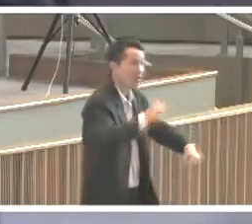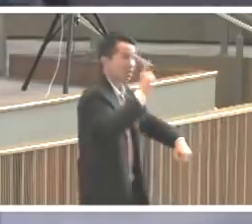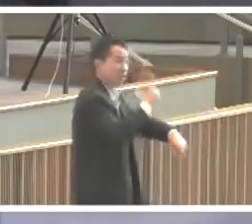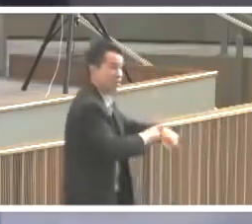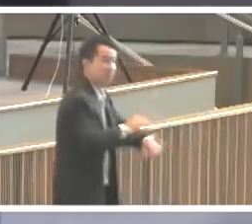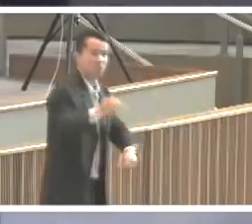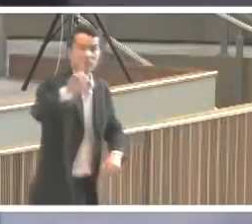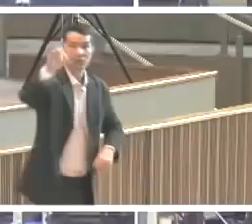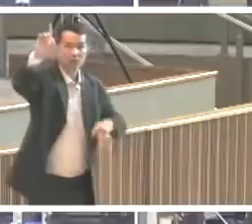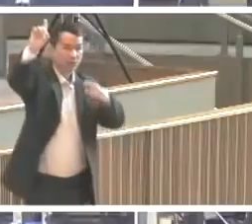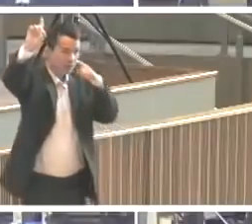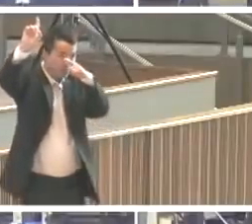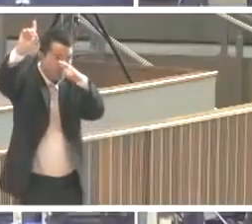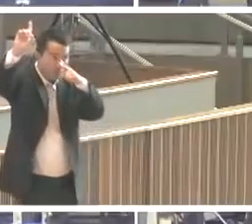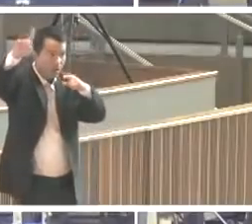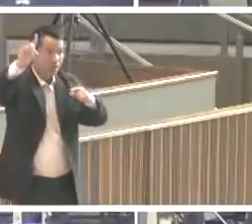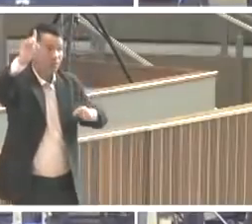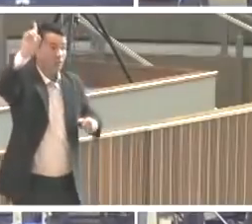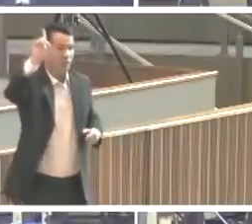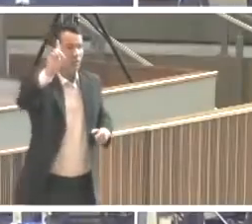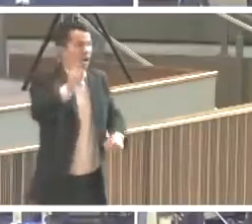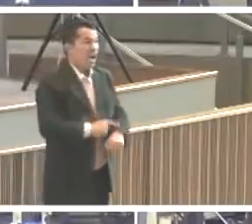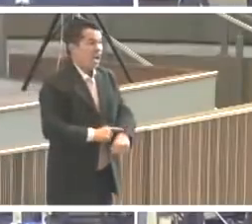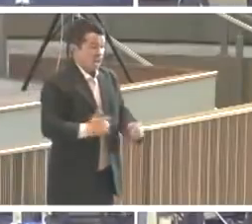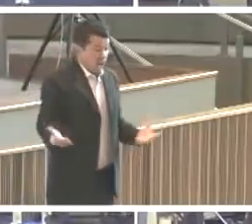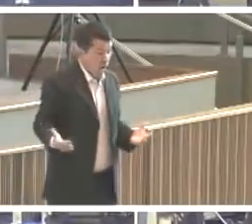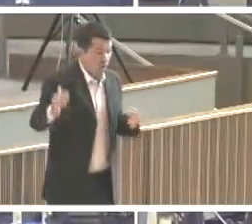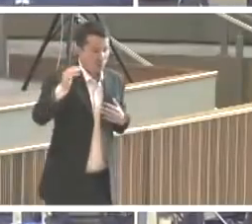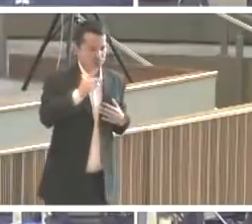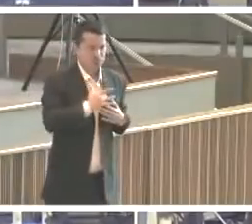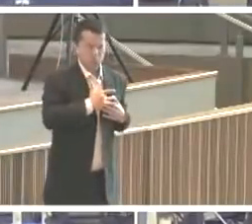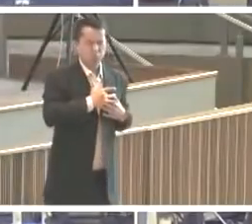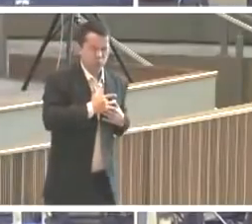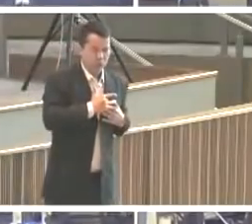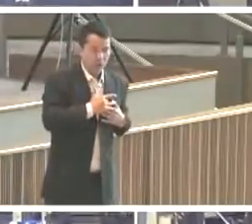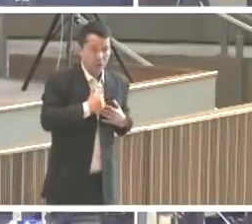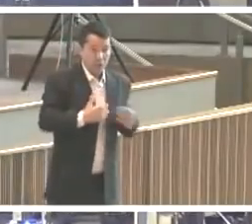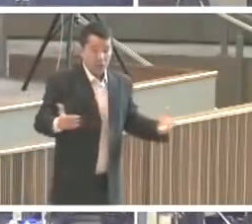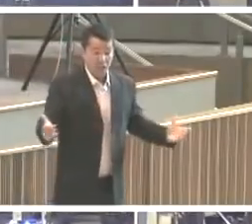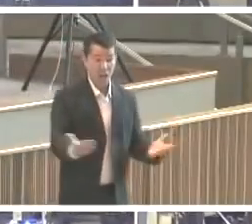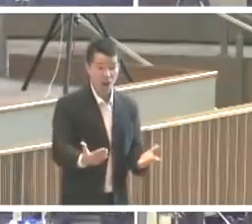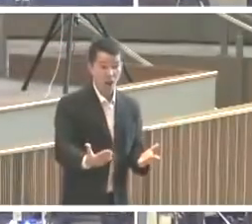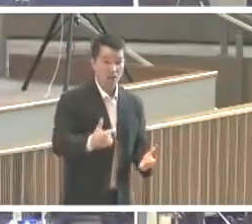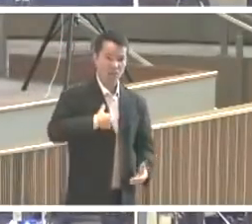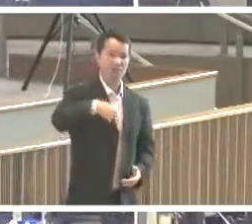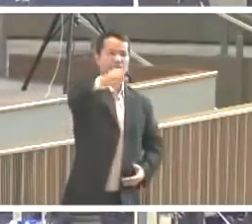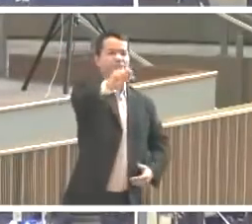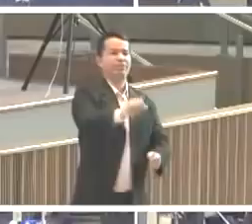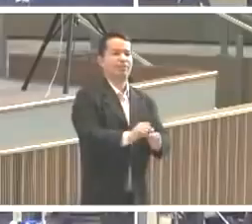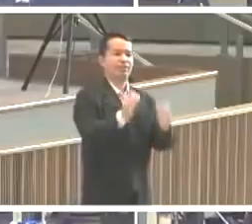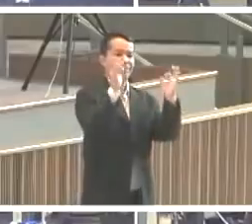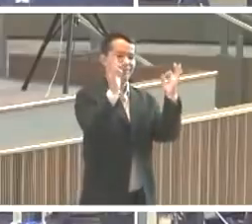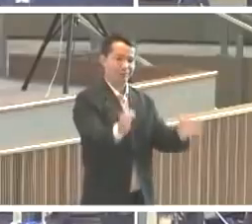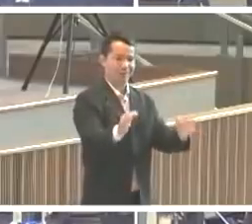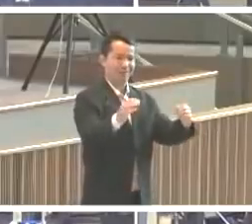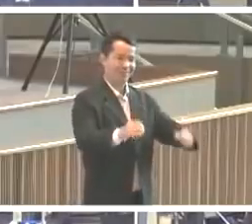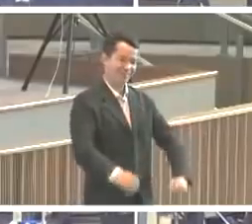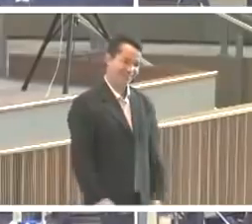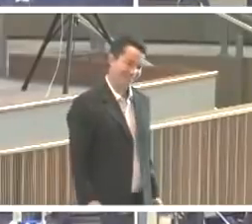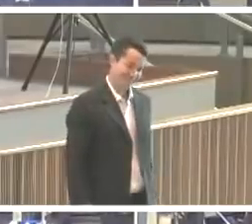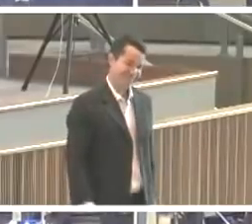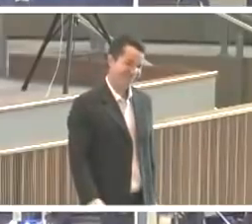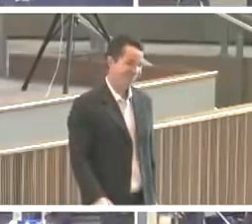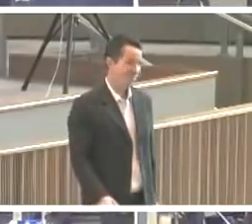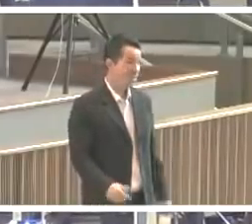nosso coração. Não é amanhã, não é depois de amanhã, é hoje, é agora. A última coisa que eu queria deixar com você nessa